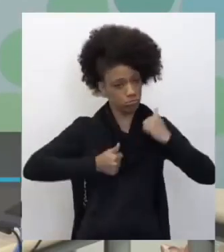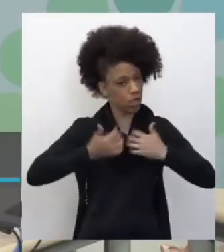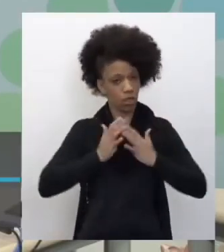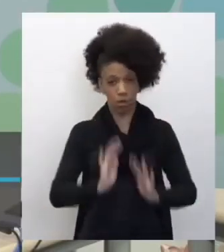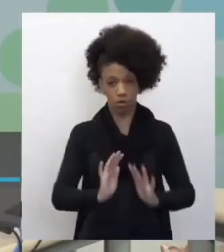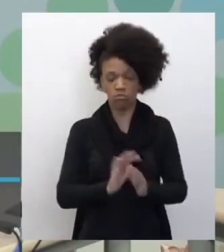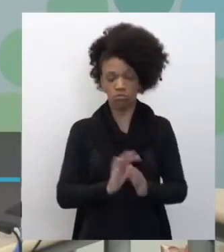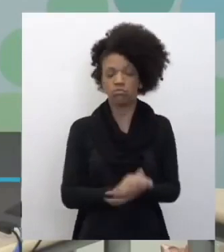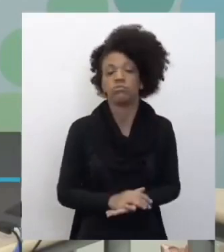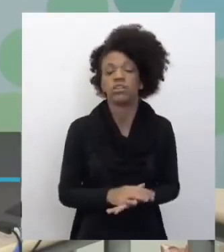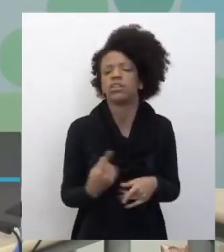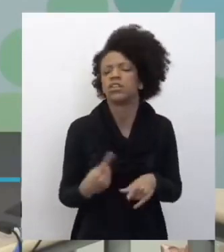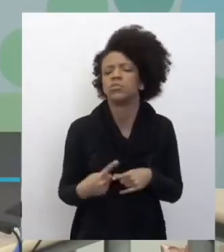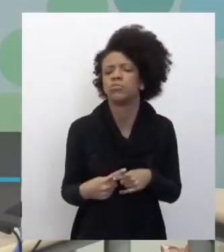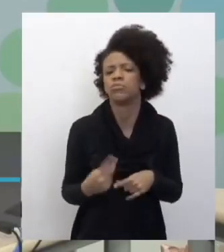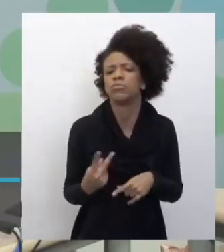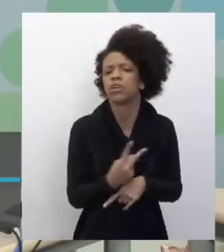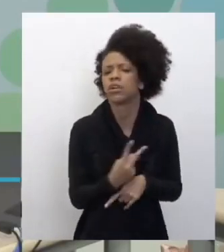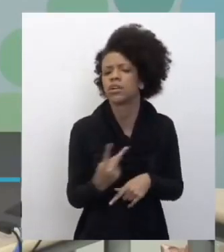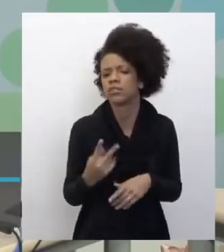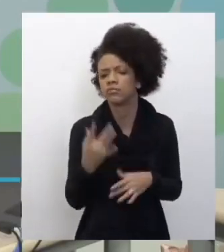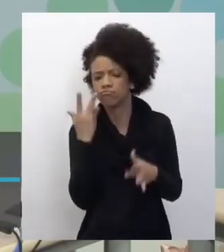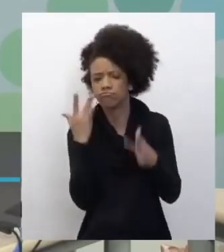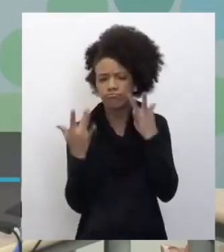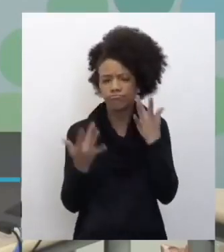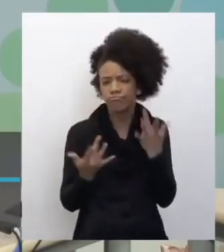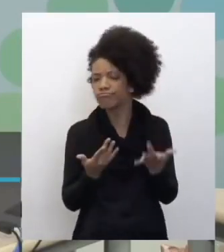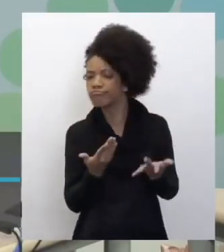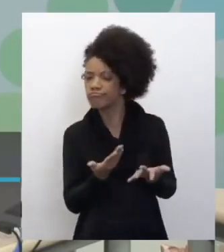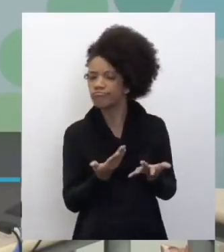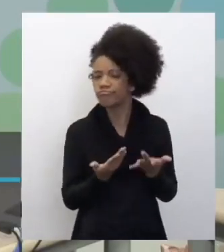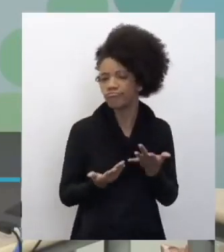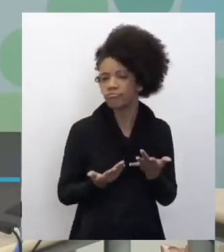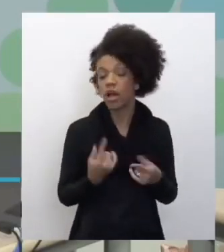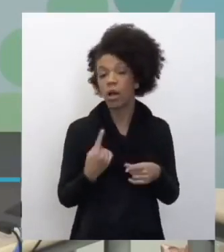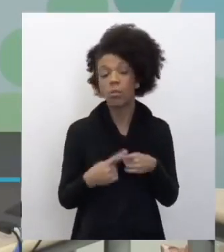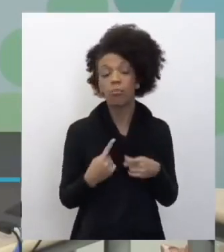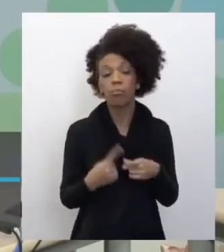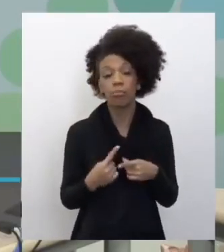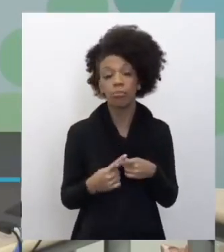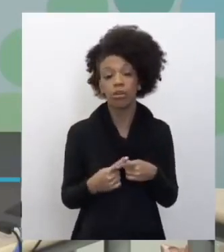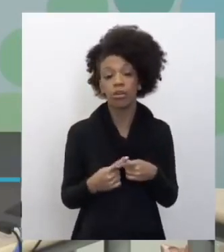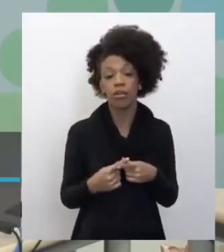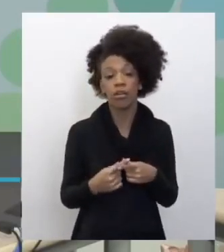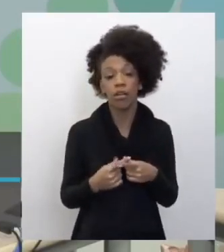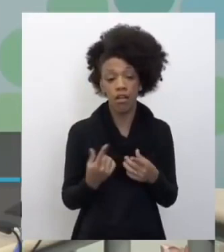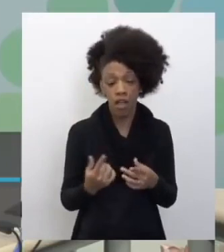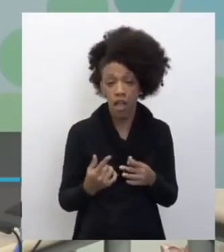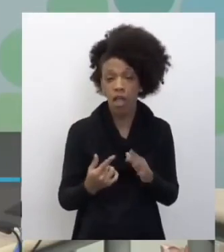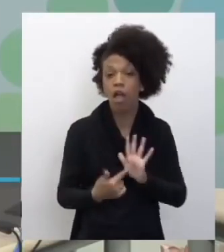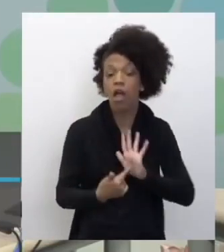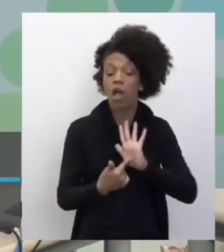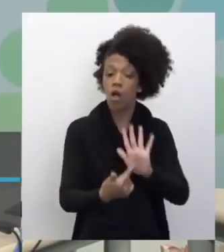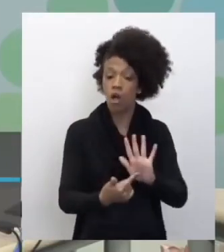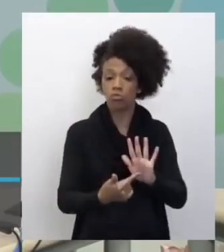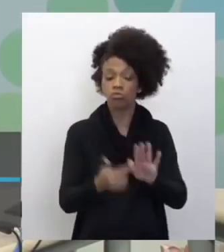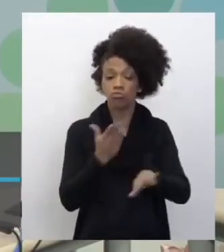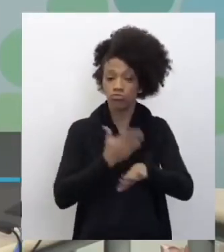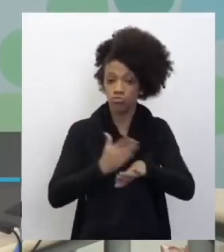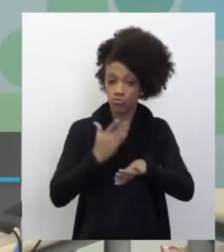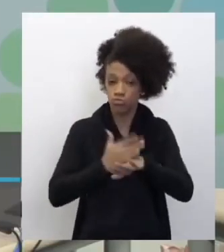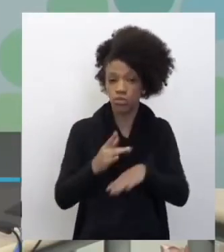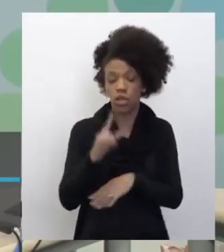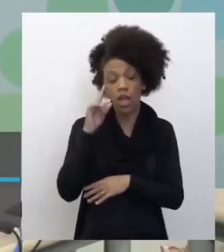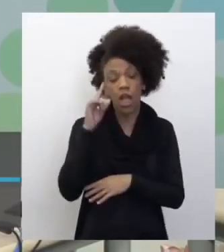que esses personagens eles eram tão caricatos, gente, na comédia dell'arte? Justamente porque a comédia dell'arte, ela é uma comédia de costumes. A ideia